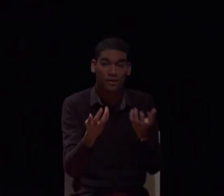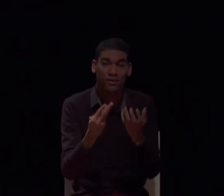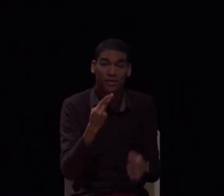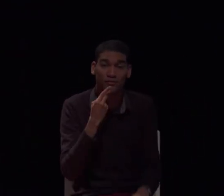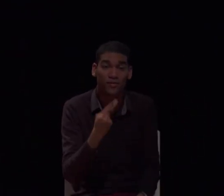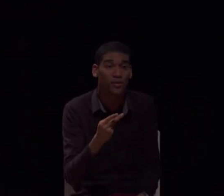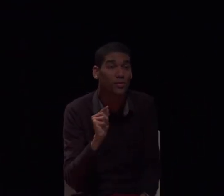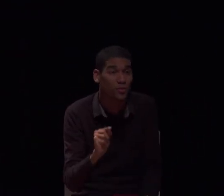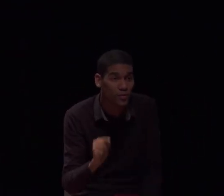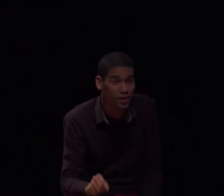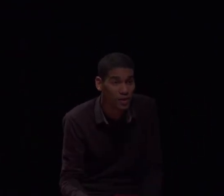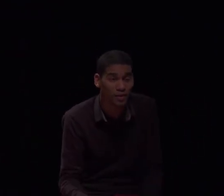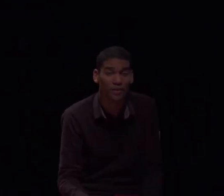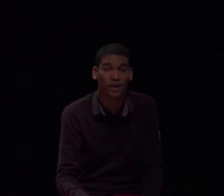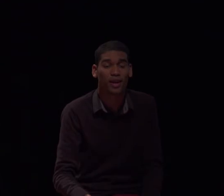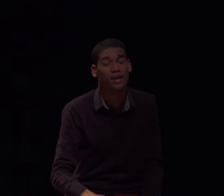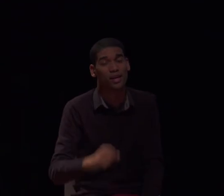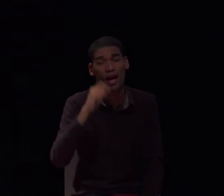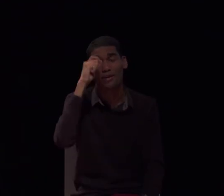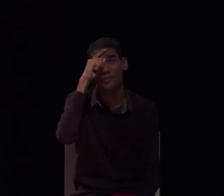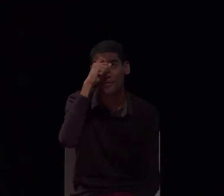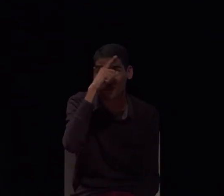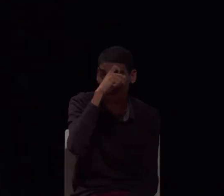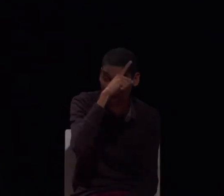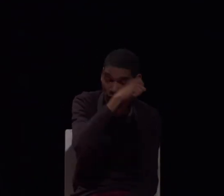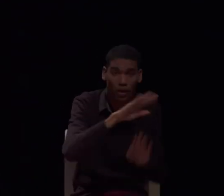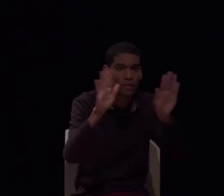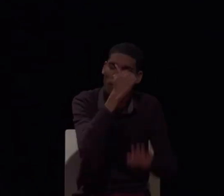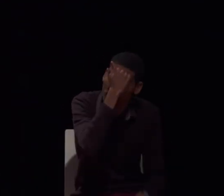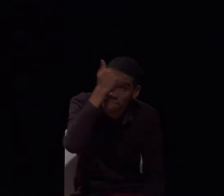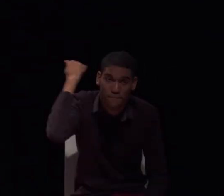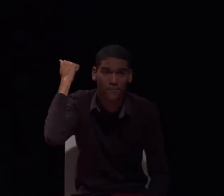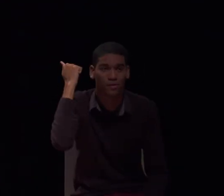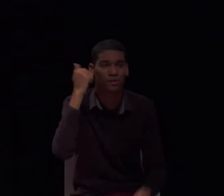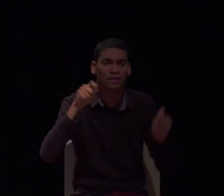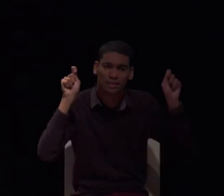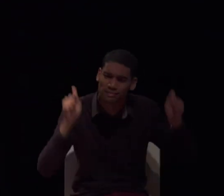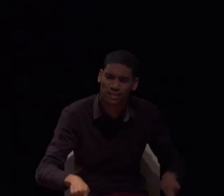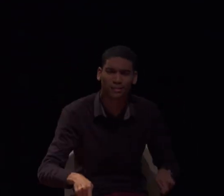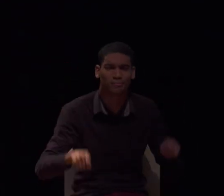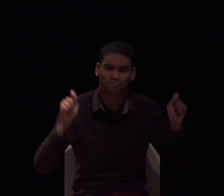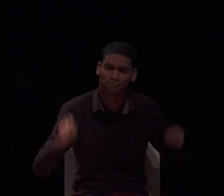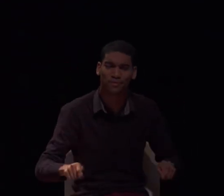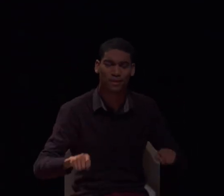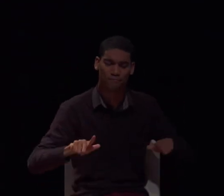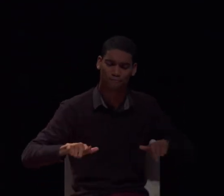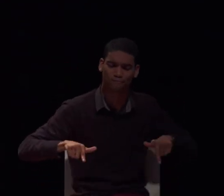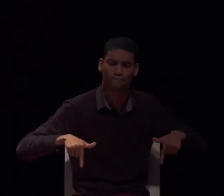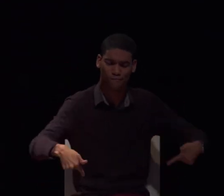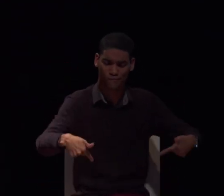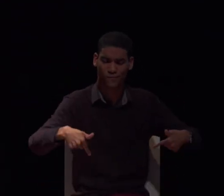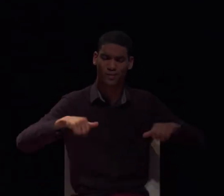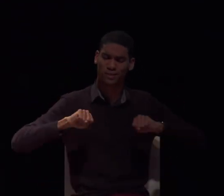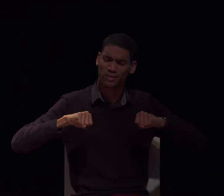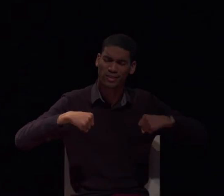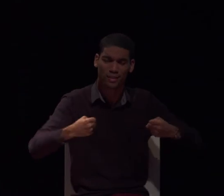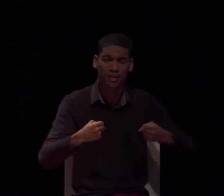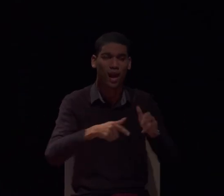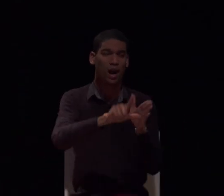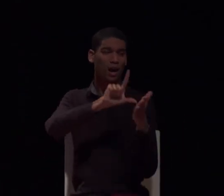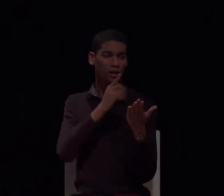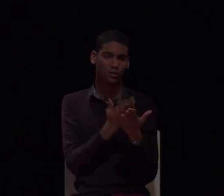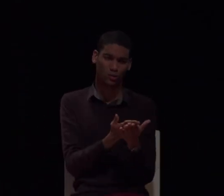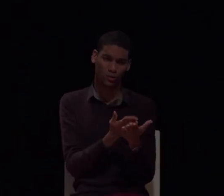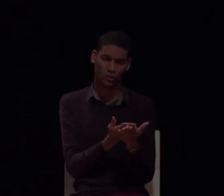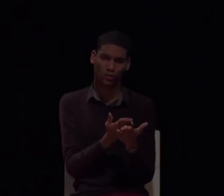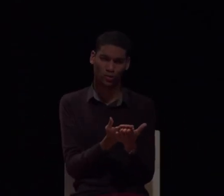desmistifica a idéia de que é difícil é é um processo possível ele exige um engajamento um estudo é